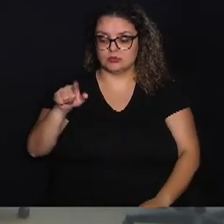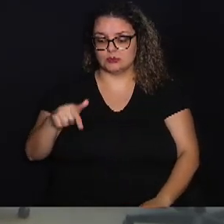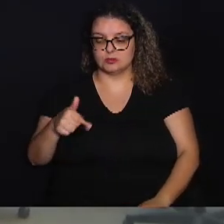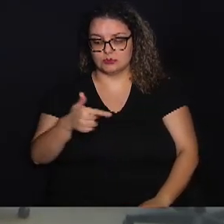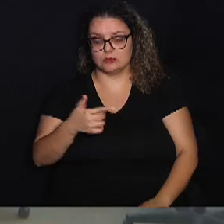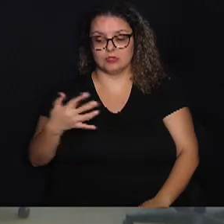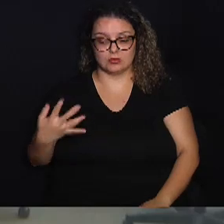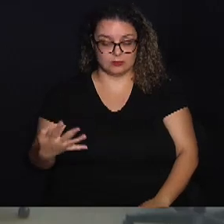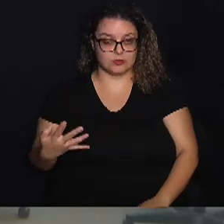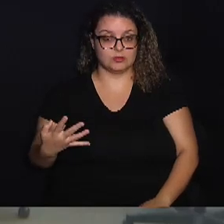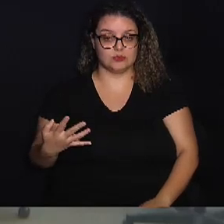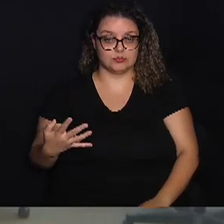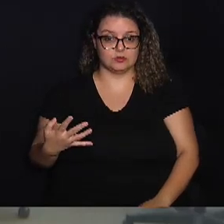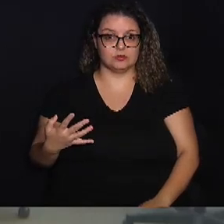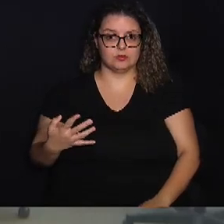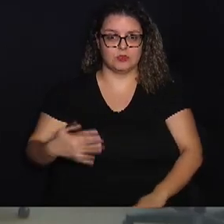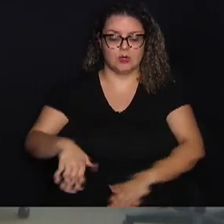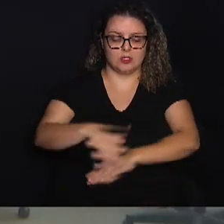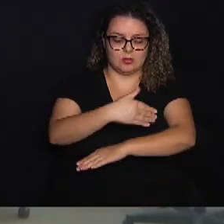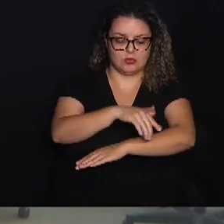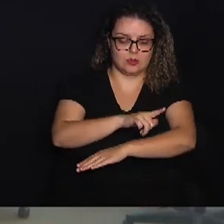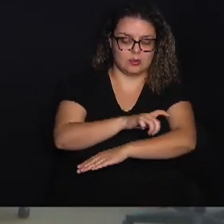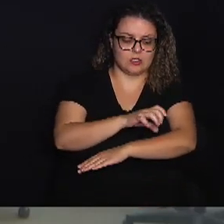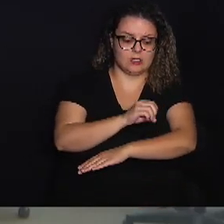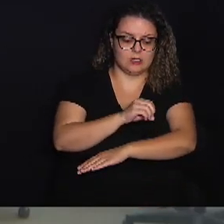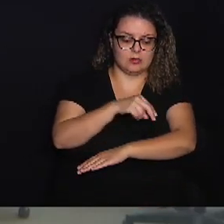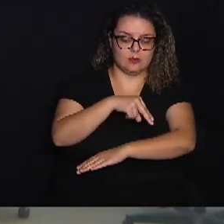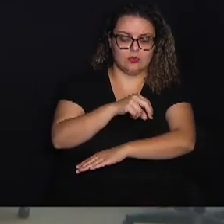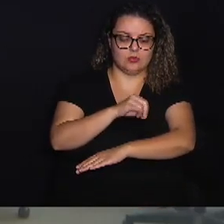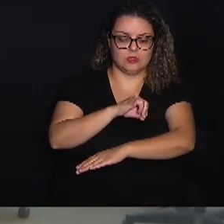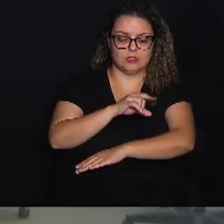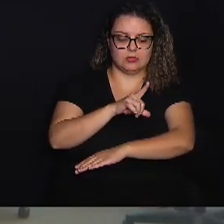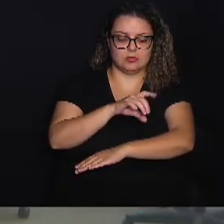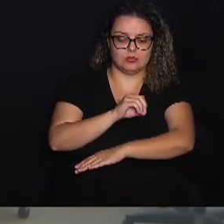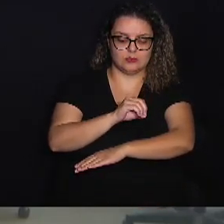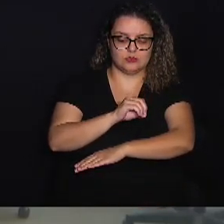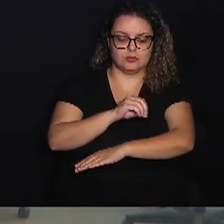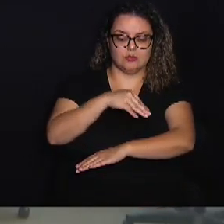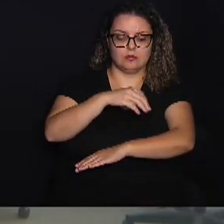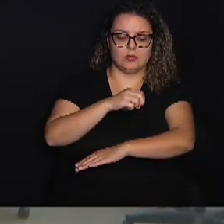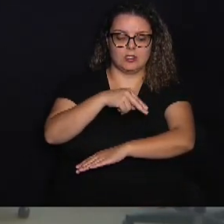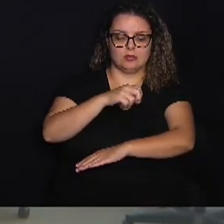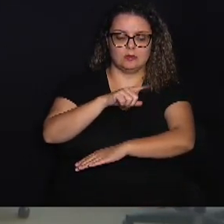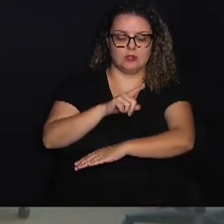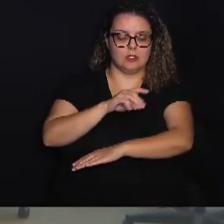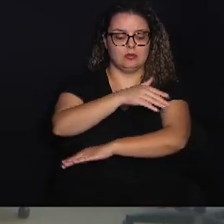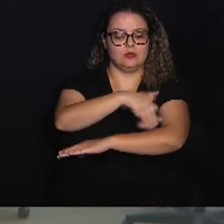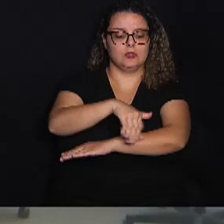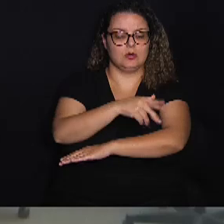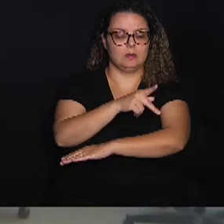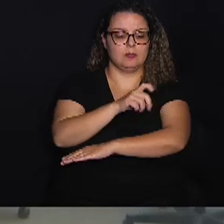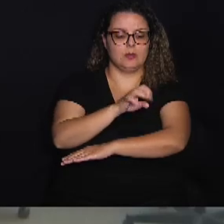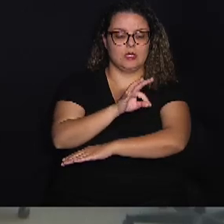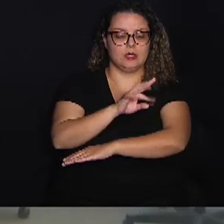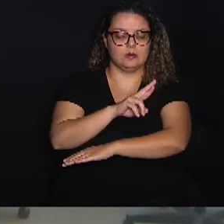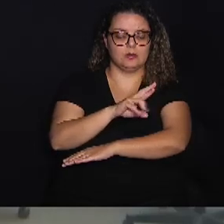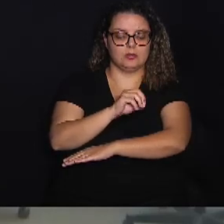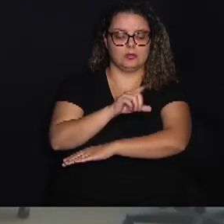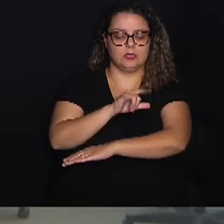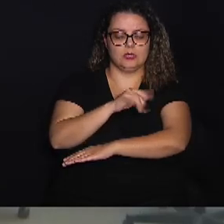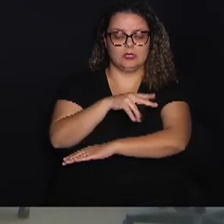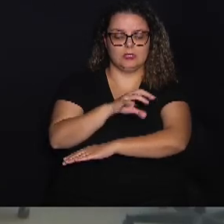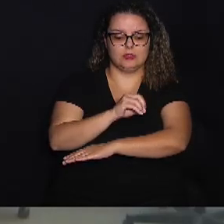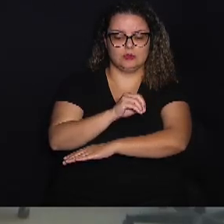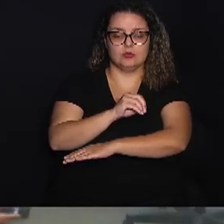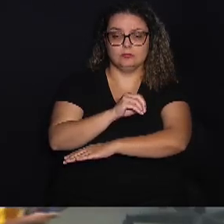2024 que denomina a Rua leonídio Manuel dos Santos e Rua petrolino Vieira da Silva duas